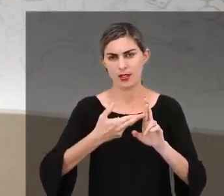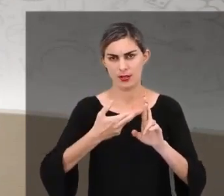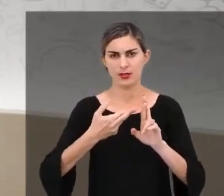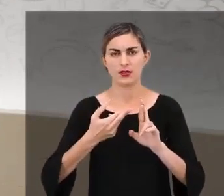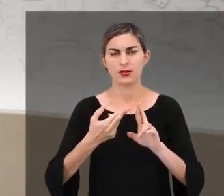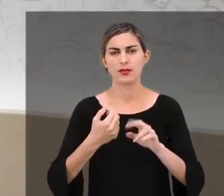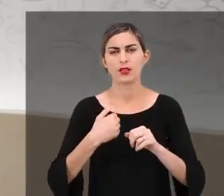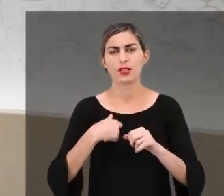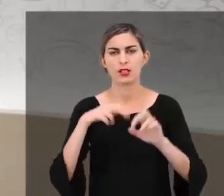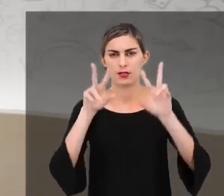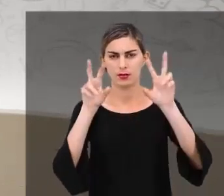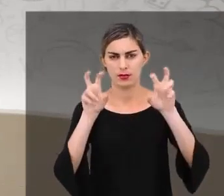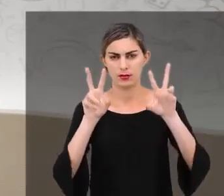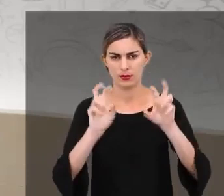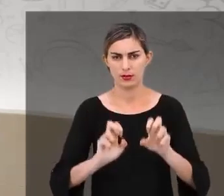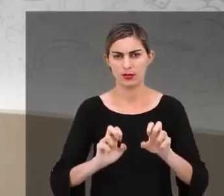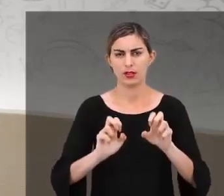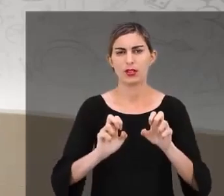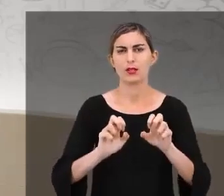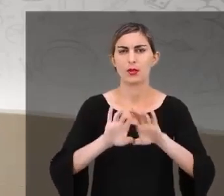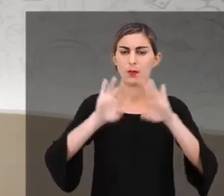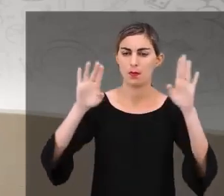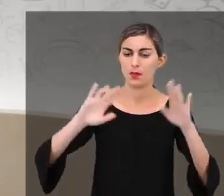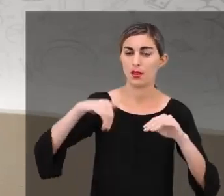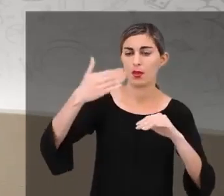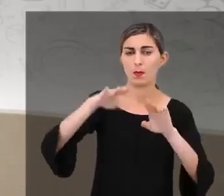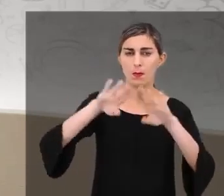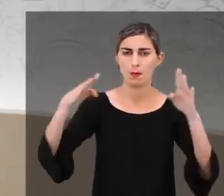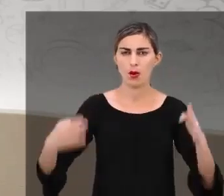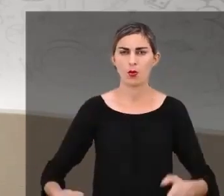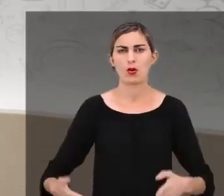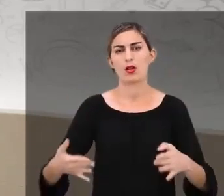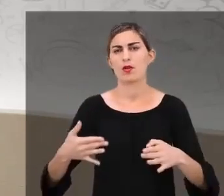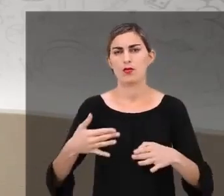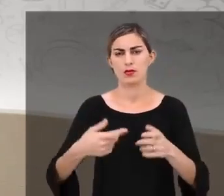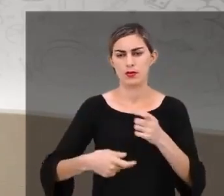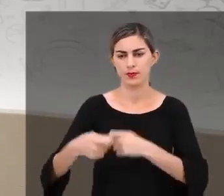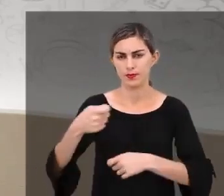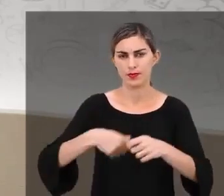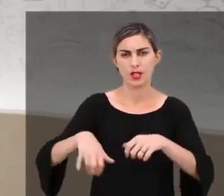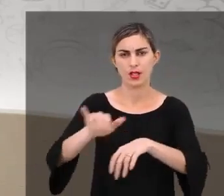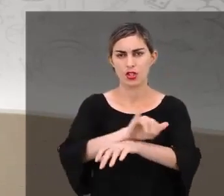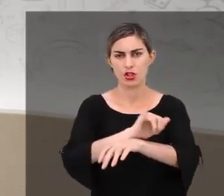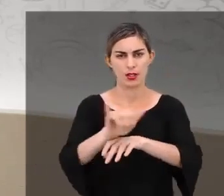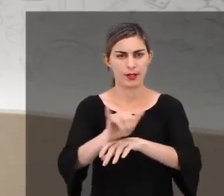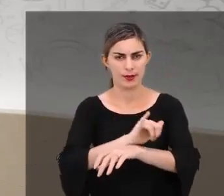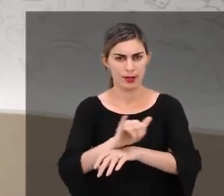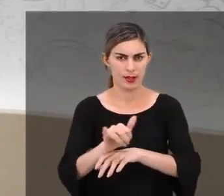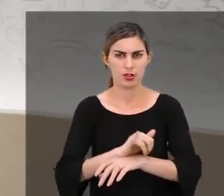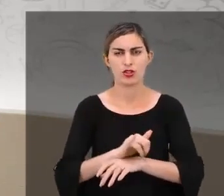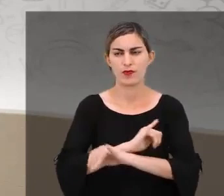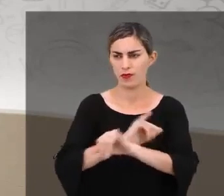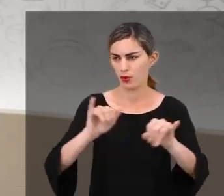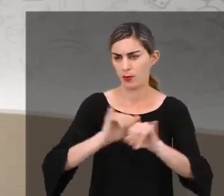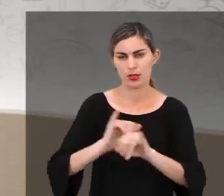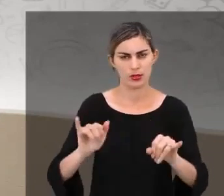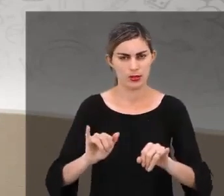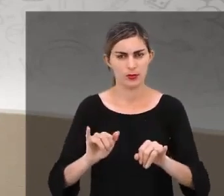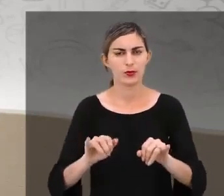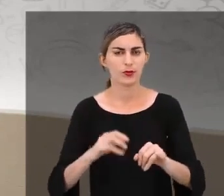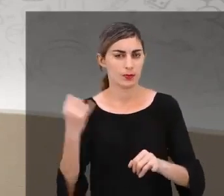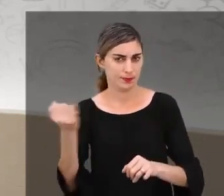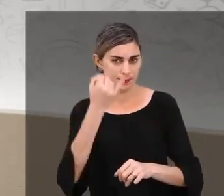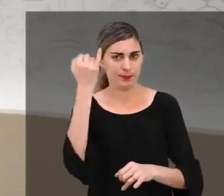qual trata do tema, para além do balcão de atendimento, as estratégias de mediação e criação de demandas de informação. Para isso é